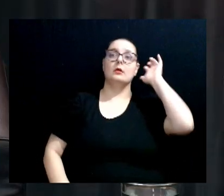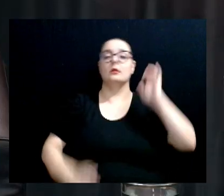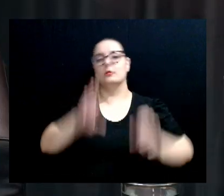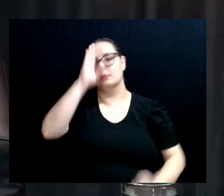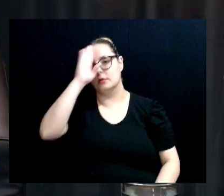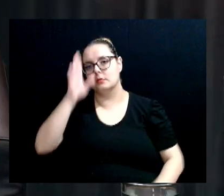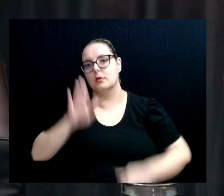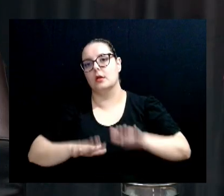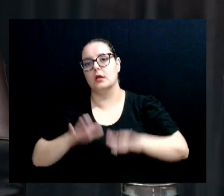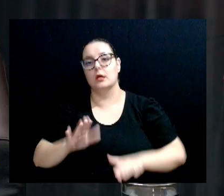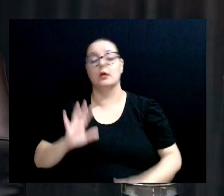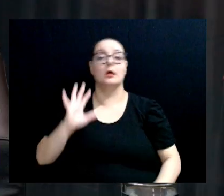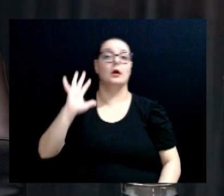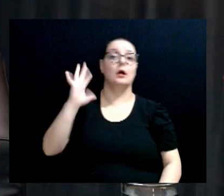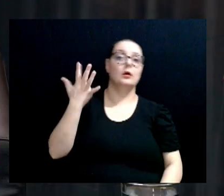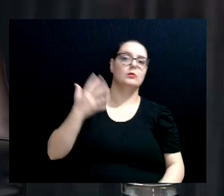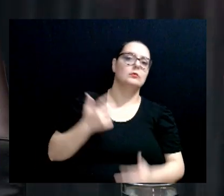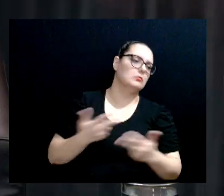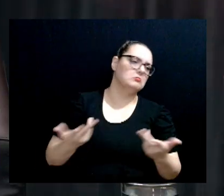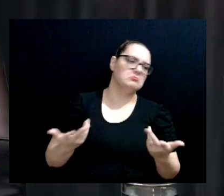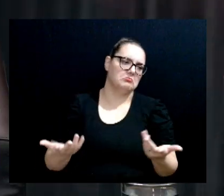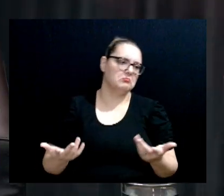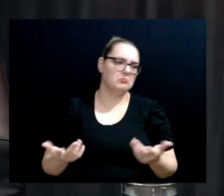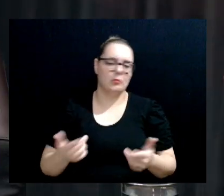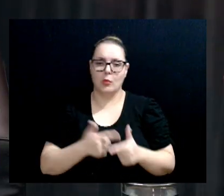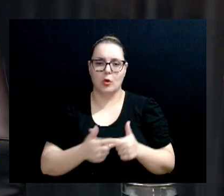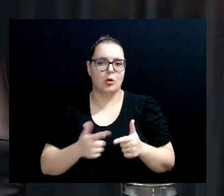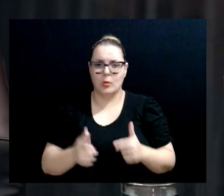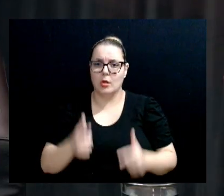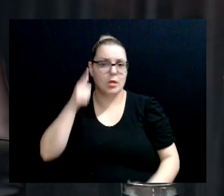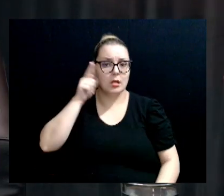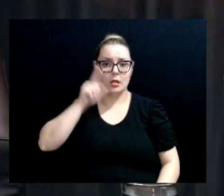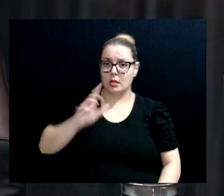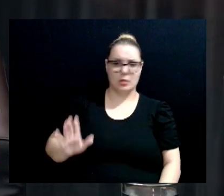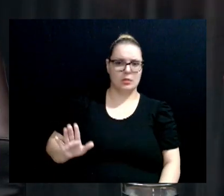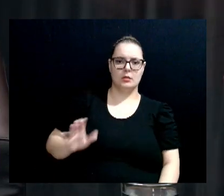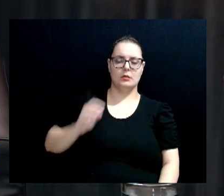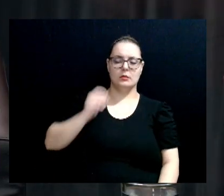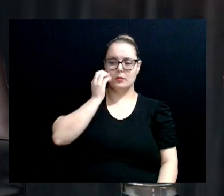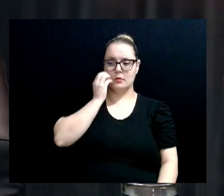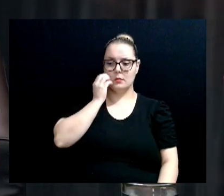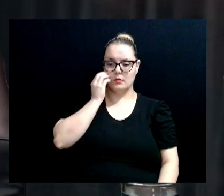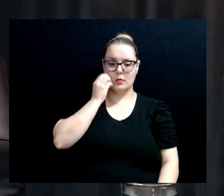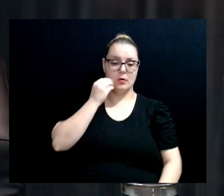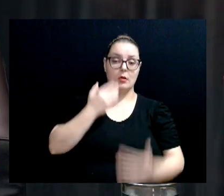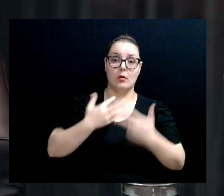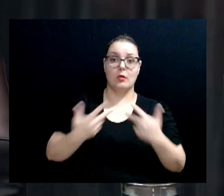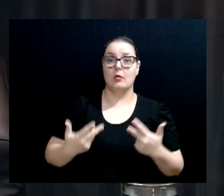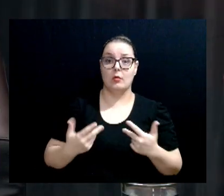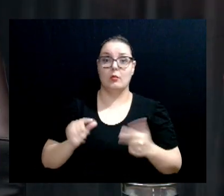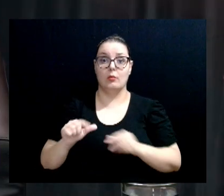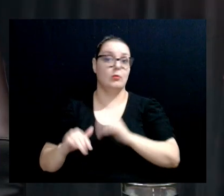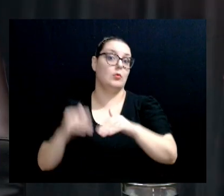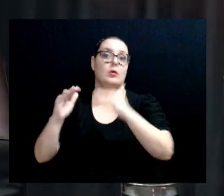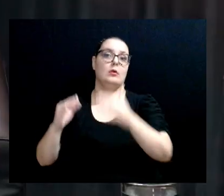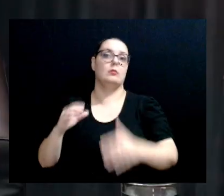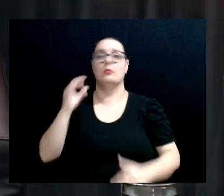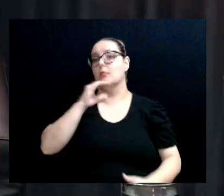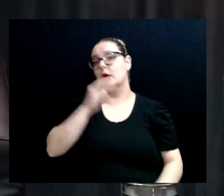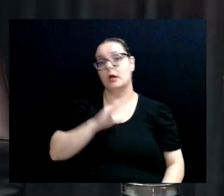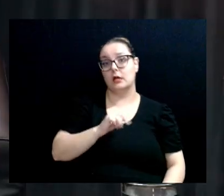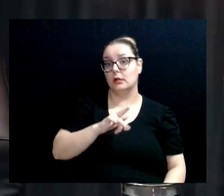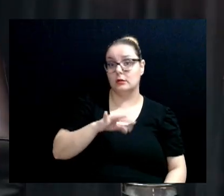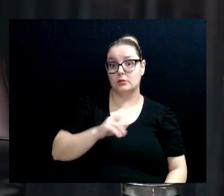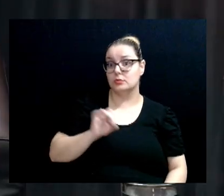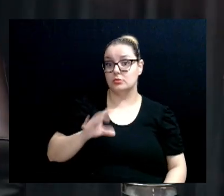acontece algo, como disse, uma intercorrência, não consegui comer, até precisei comer algo mais calórico, porque eu só tinha isso para